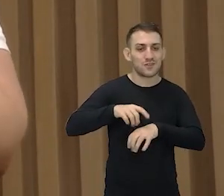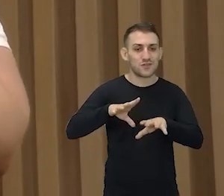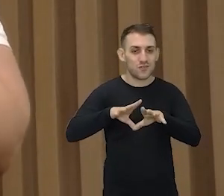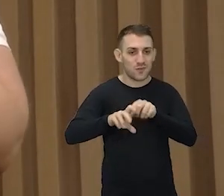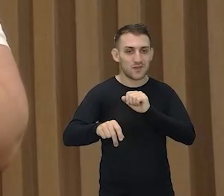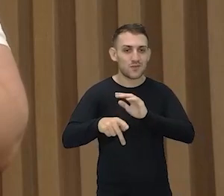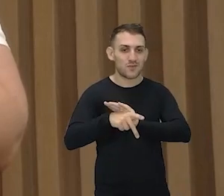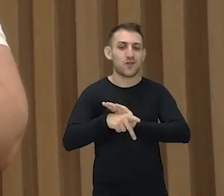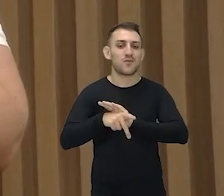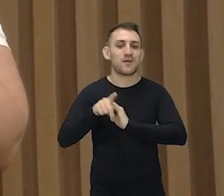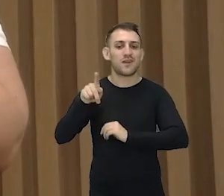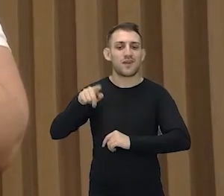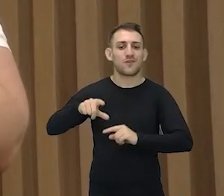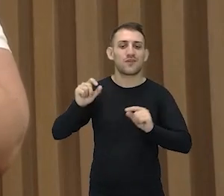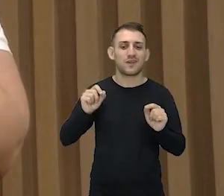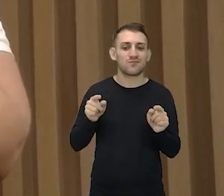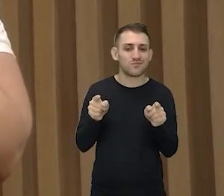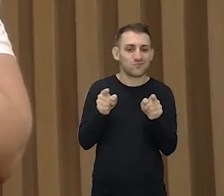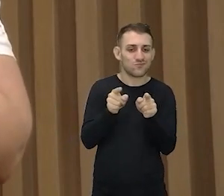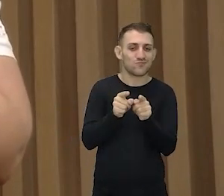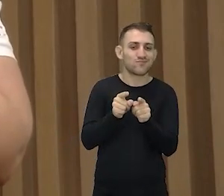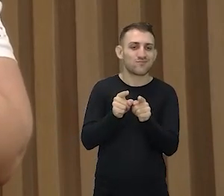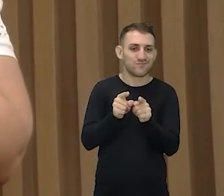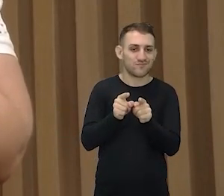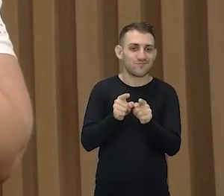de desdobramento, ele ficou um pouco